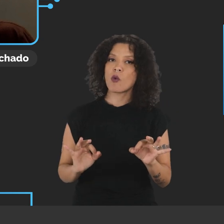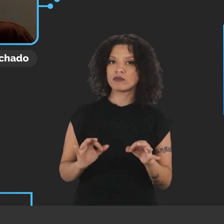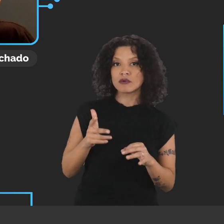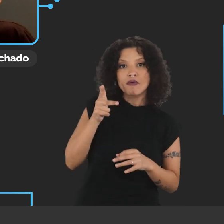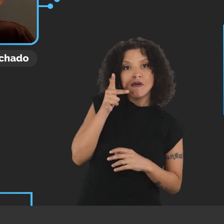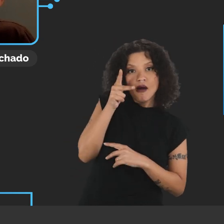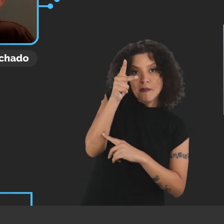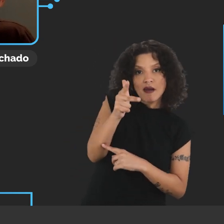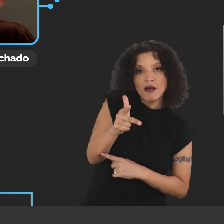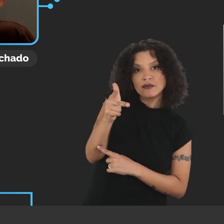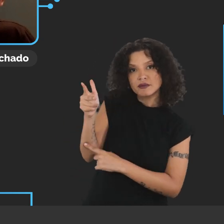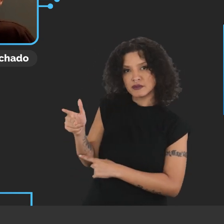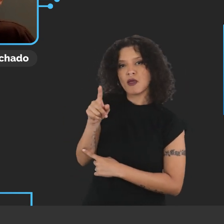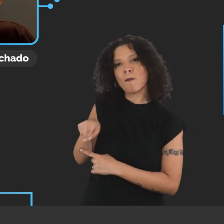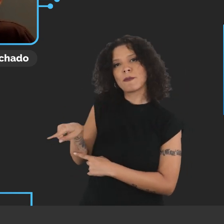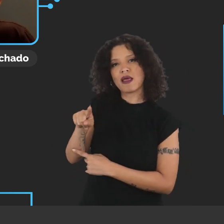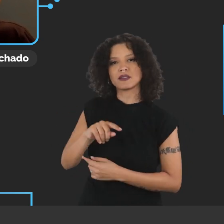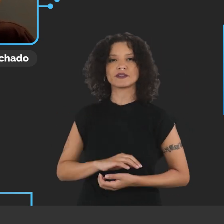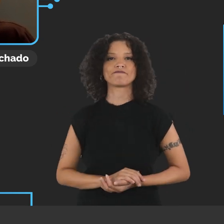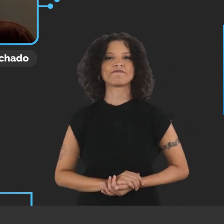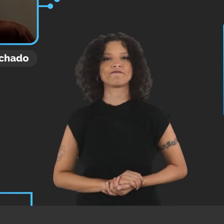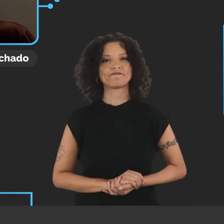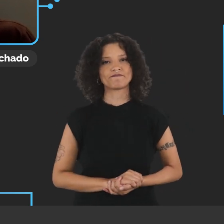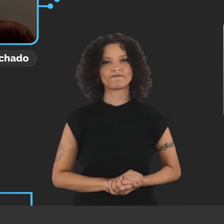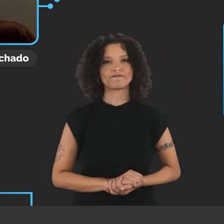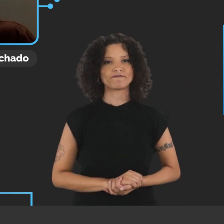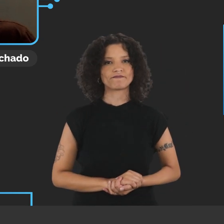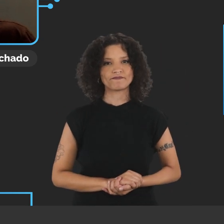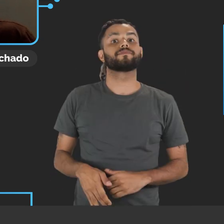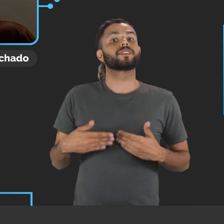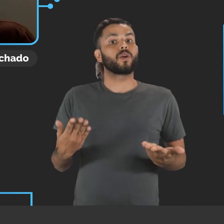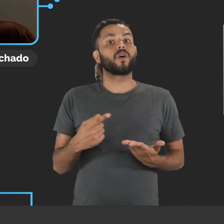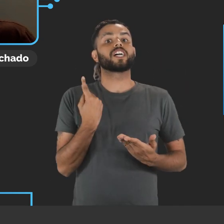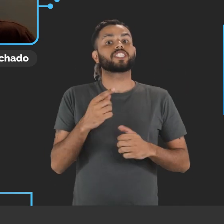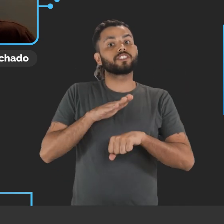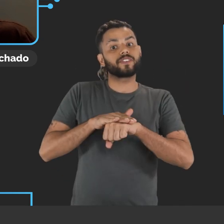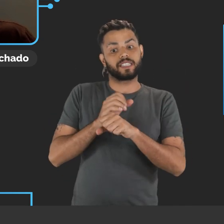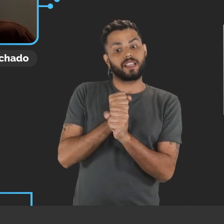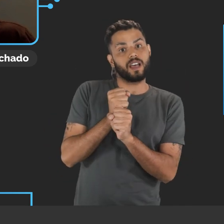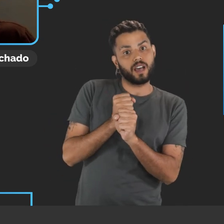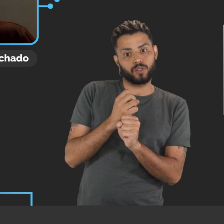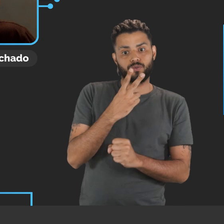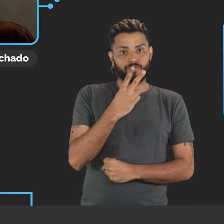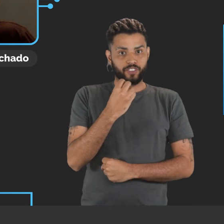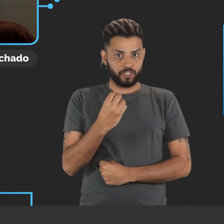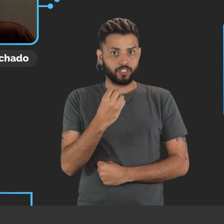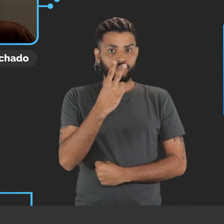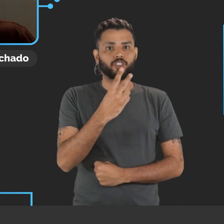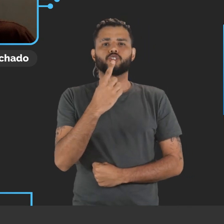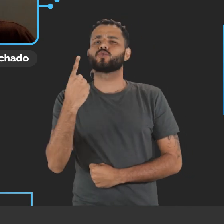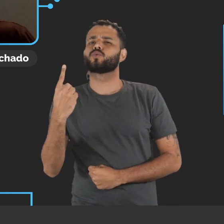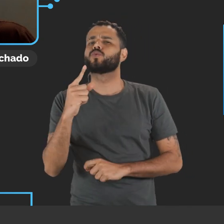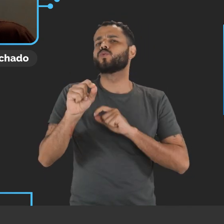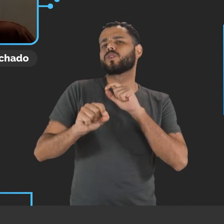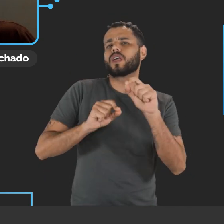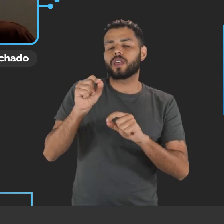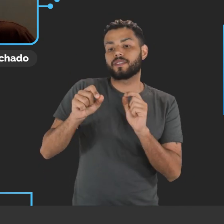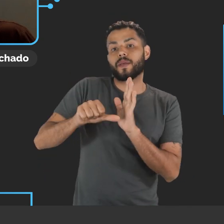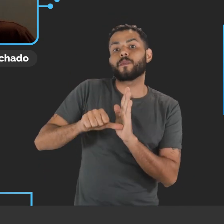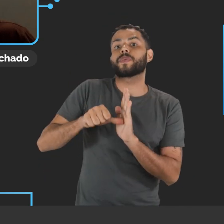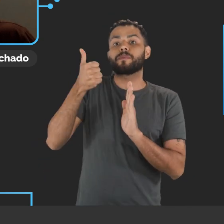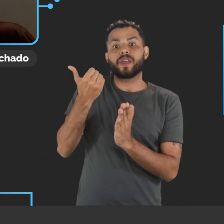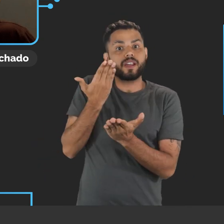fato, colocou a câmera na mão das pessoas. E fizemos isso em 2021,